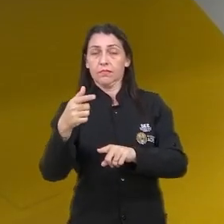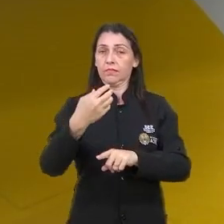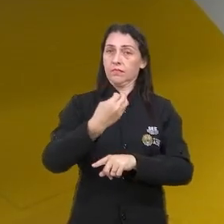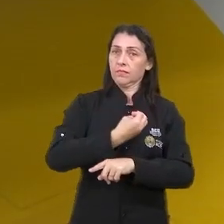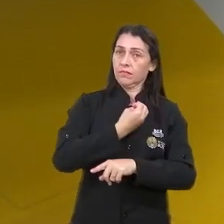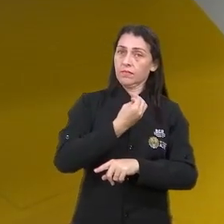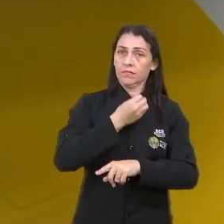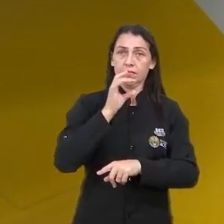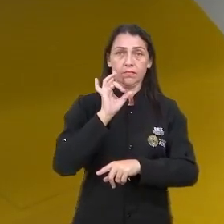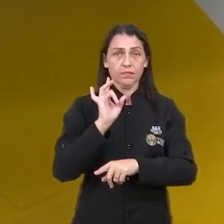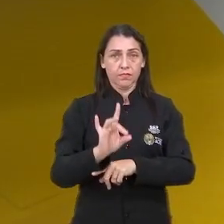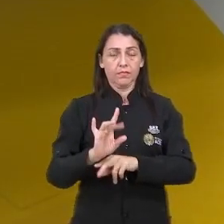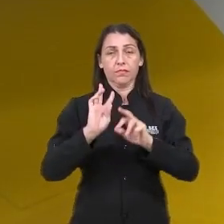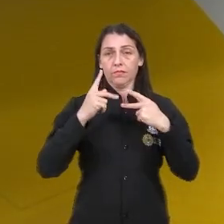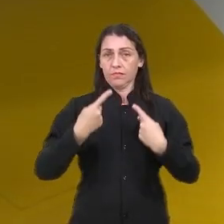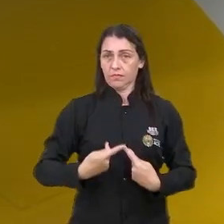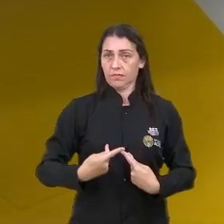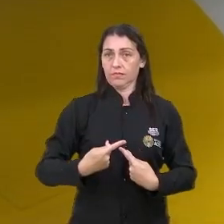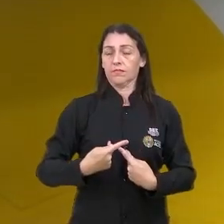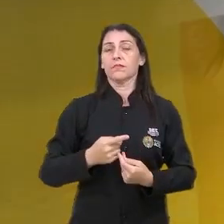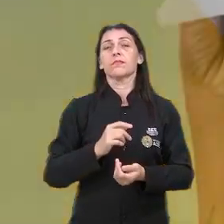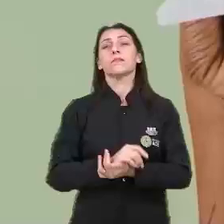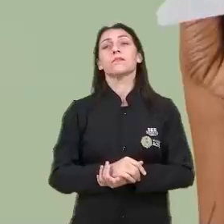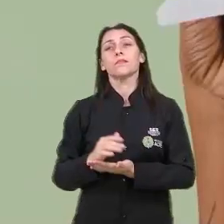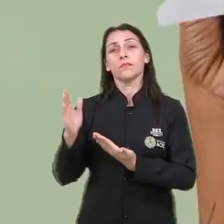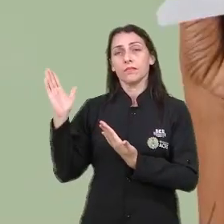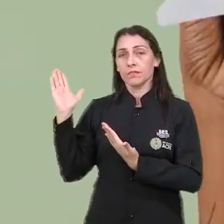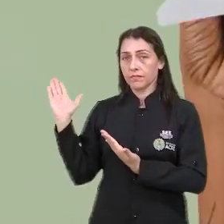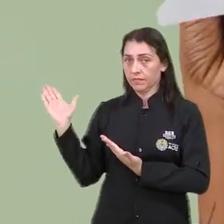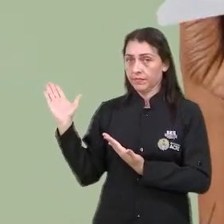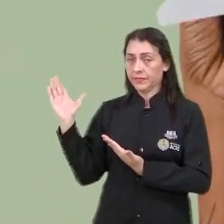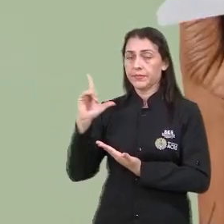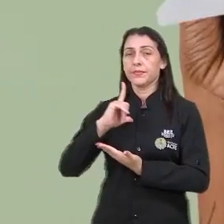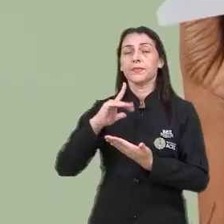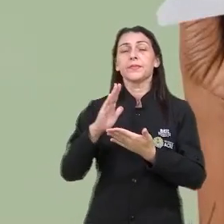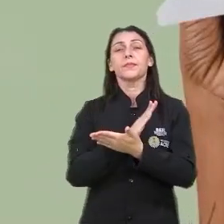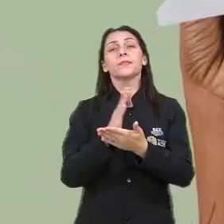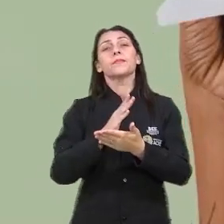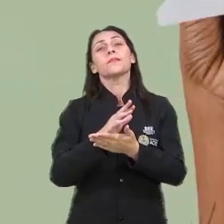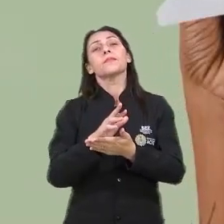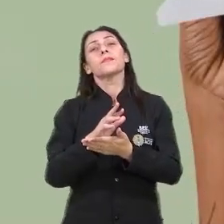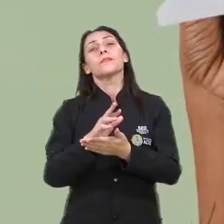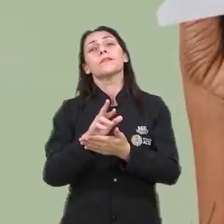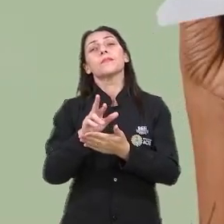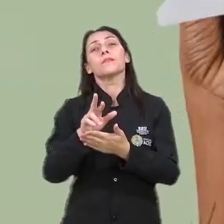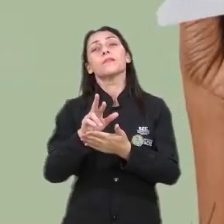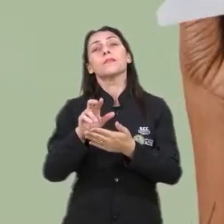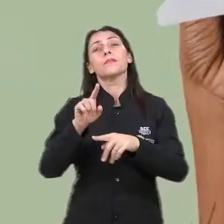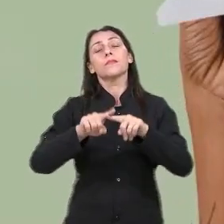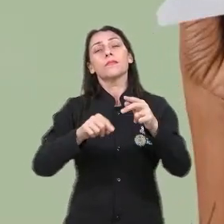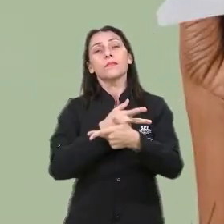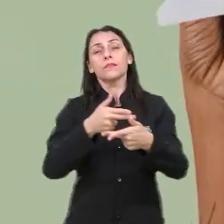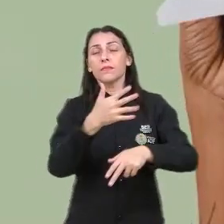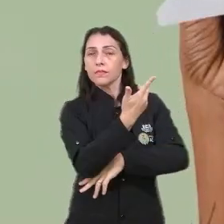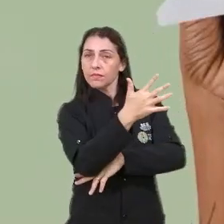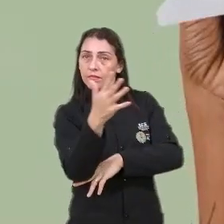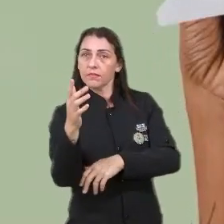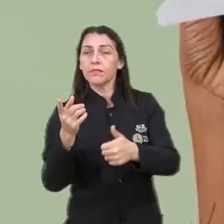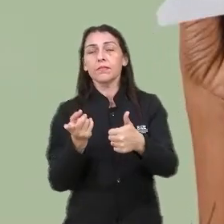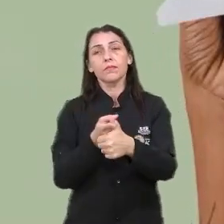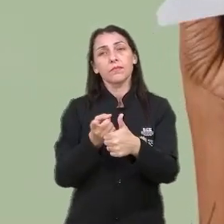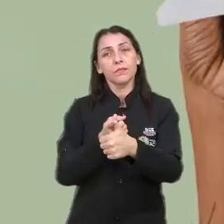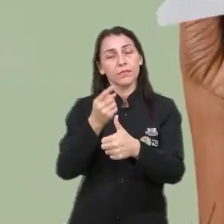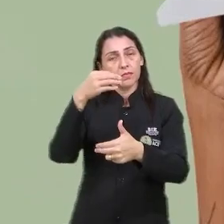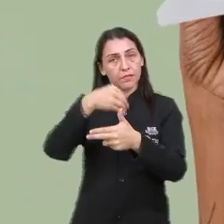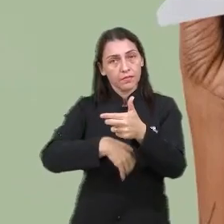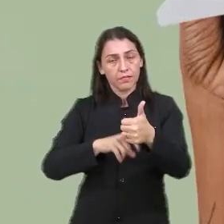vida, não apenas a forma humana. Aqui, nós temos alguns recursos naturais que nós podemos citar.